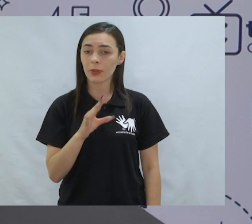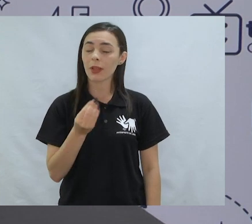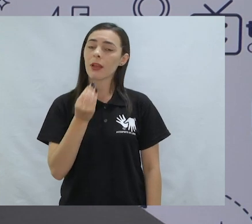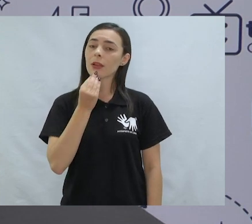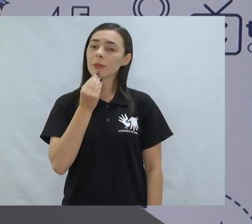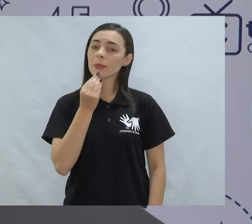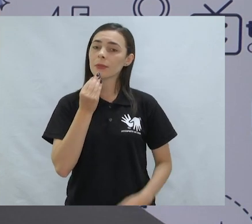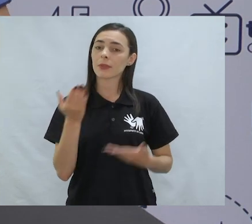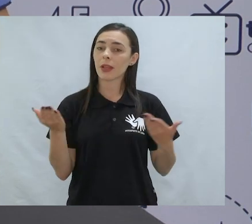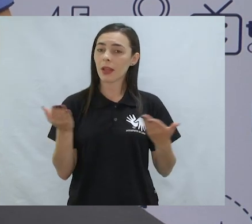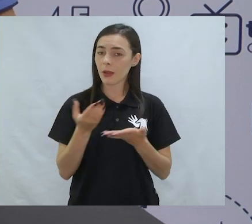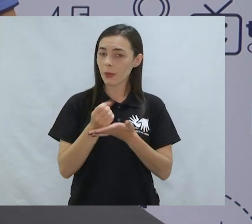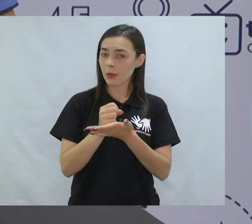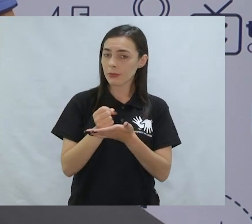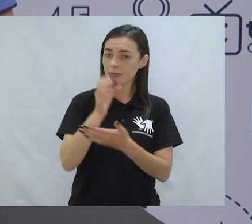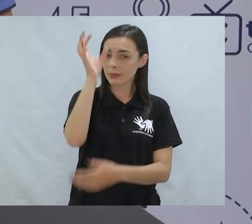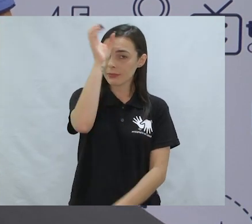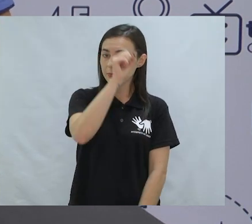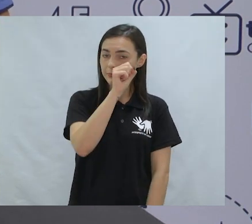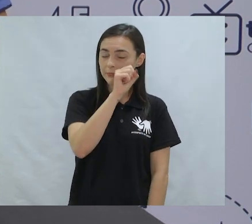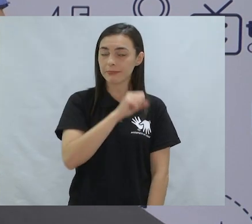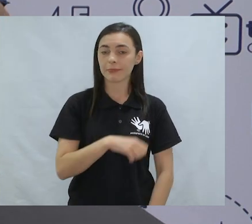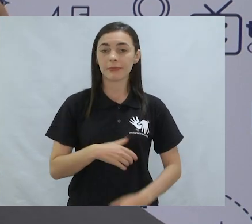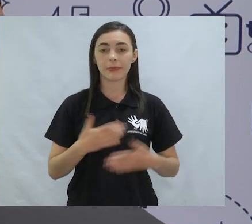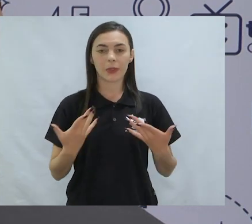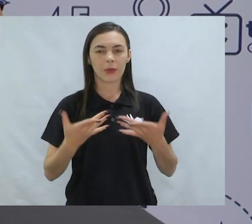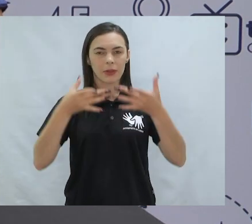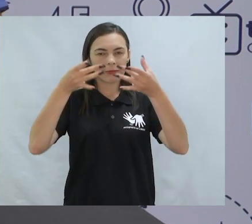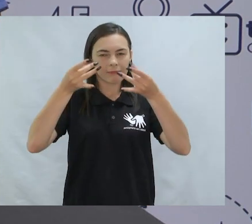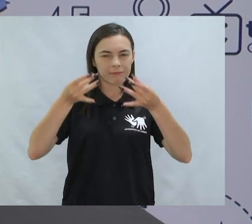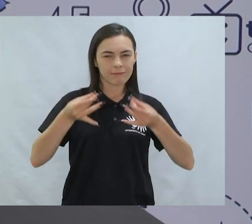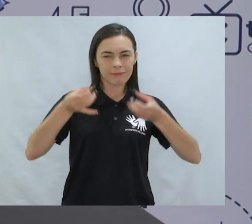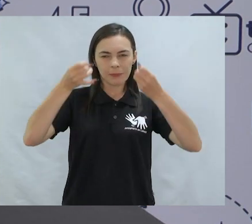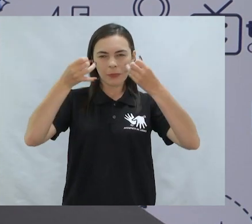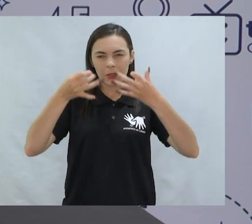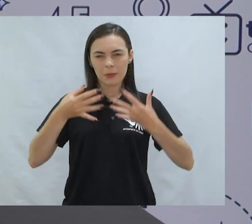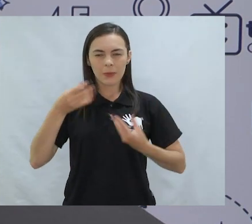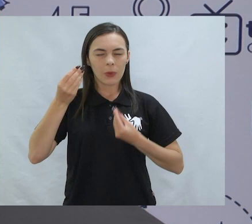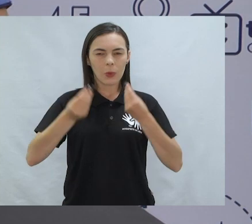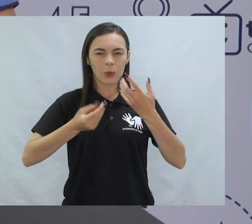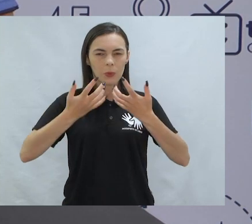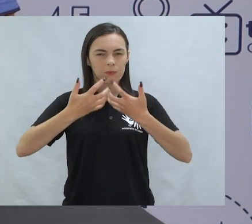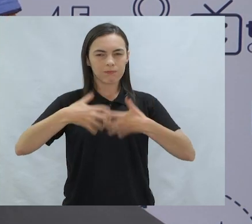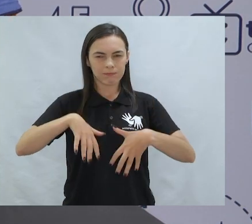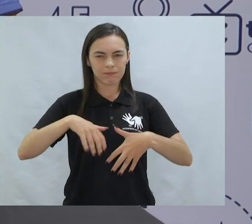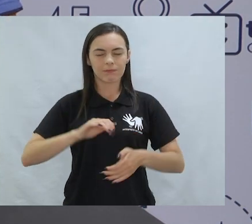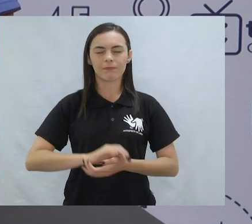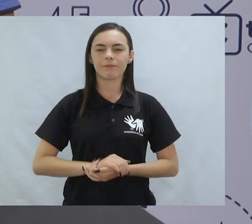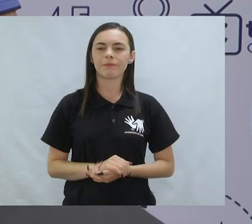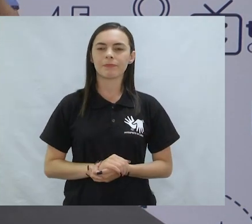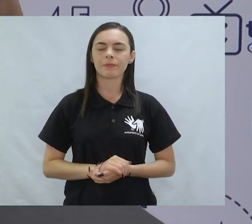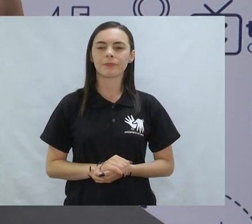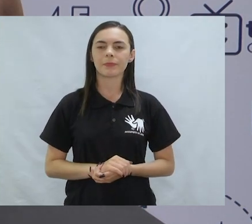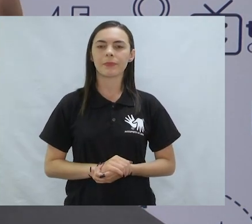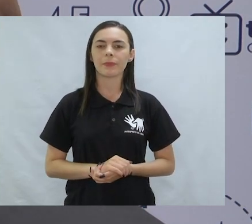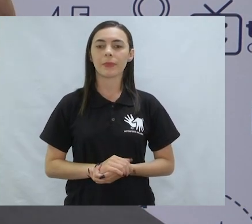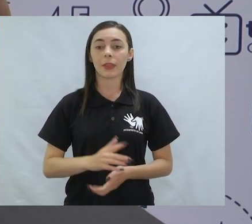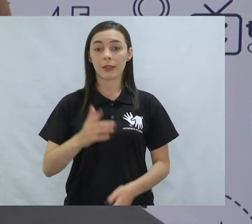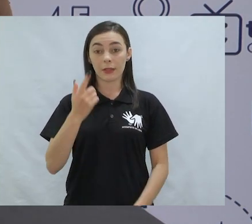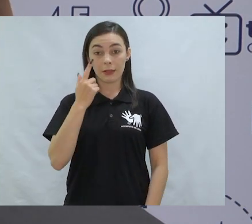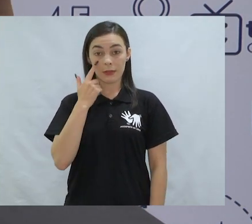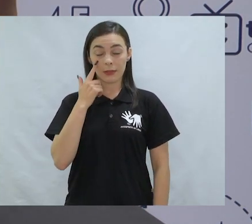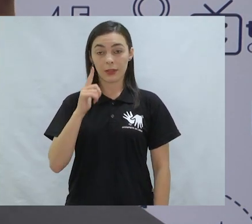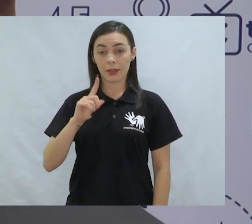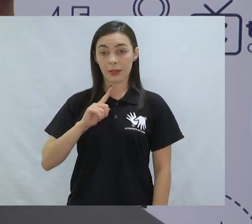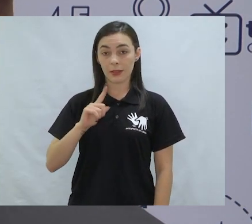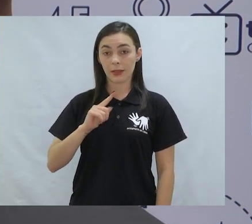jogou, tem a oportunidade de jogar agora. Então, a gente vai explicar aqui como que é esse jogo. Vocês estão vendo que tem